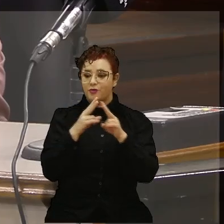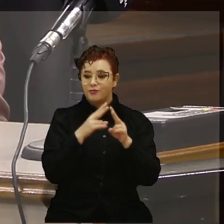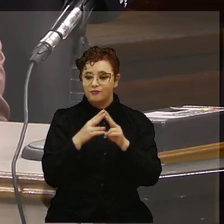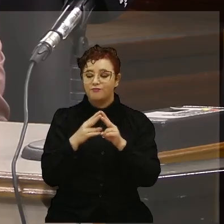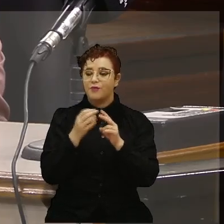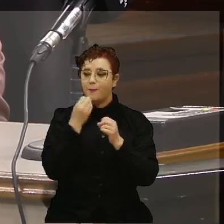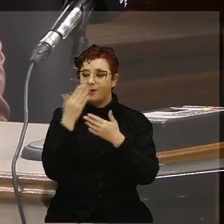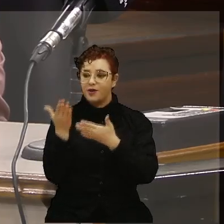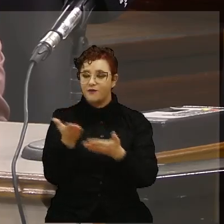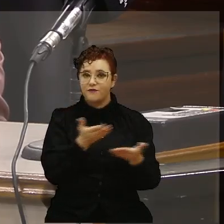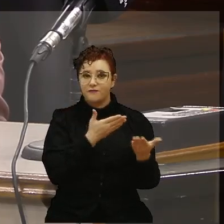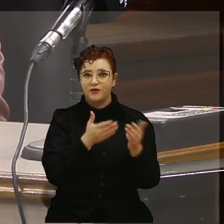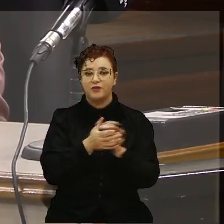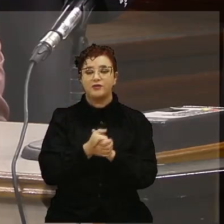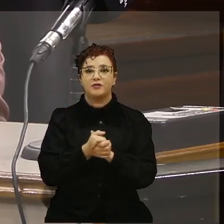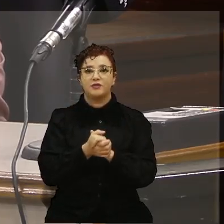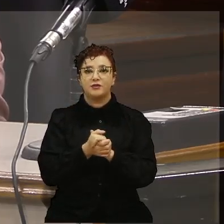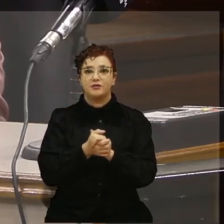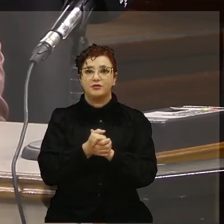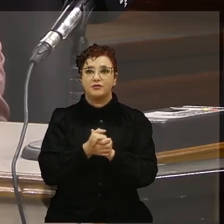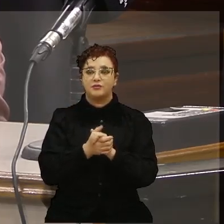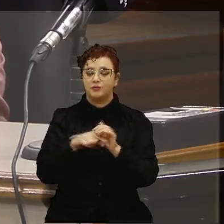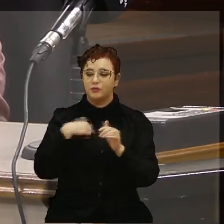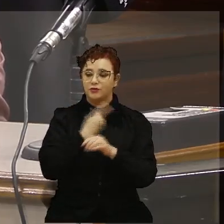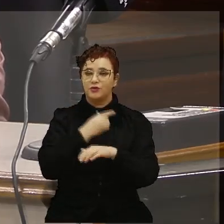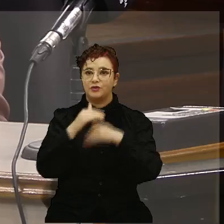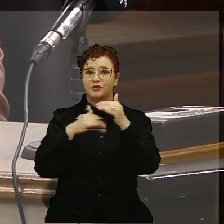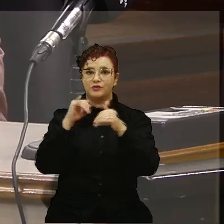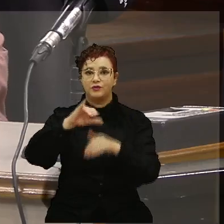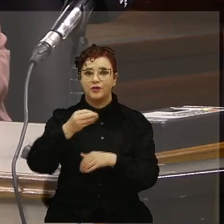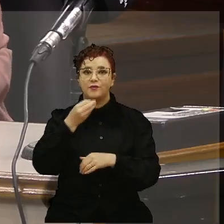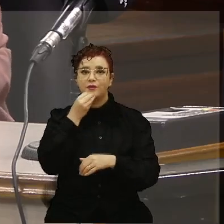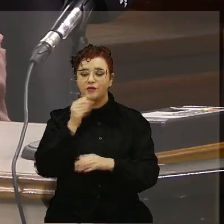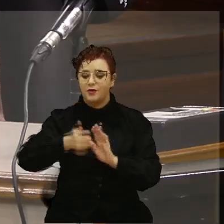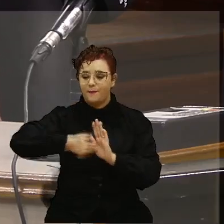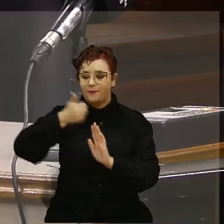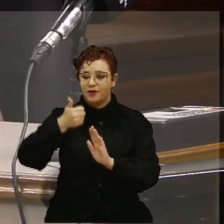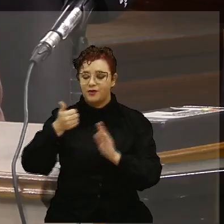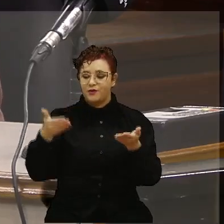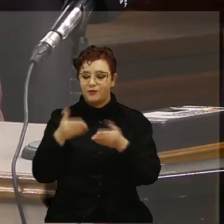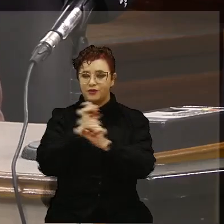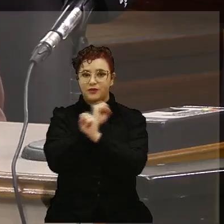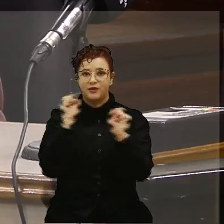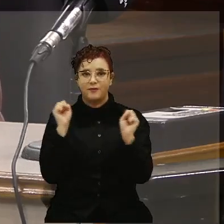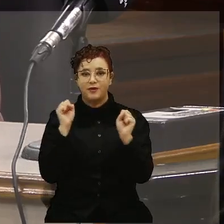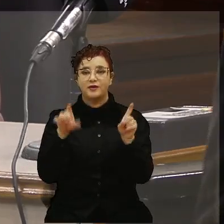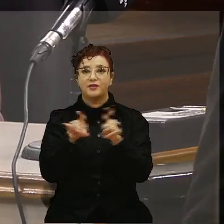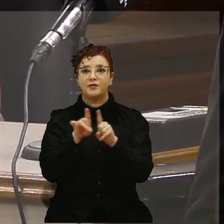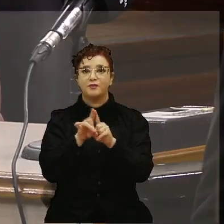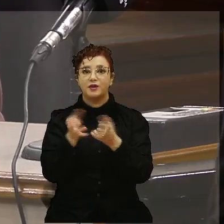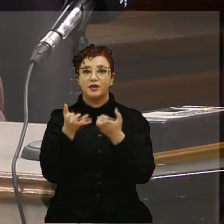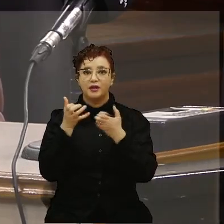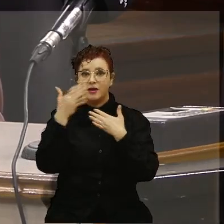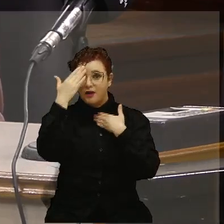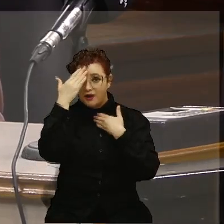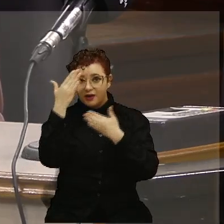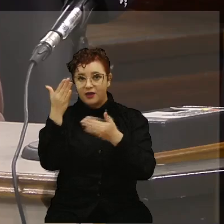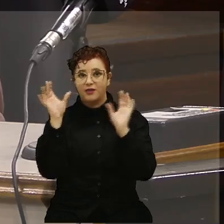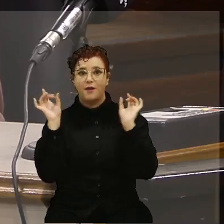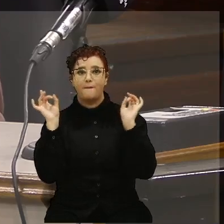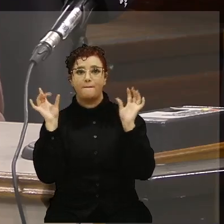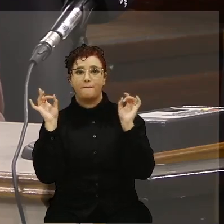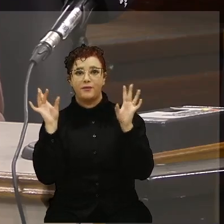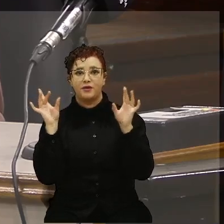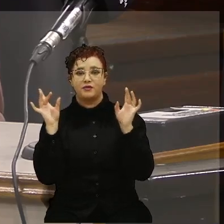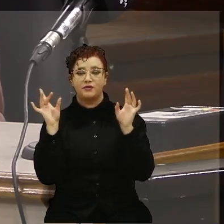muito bem-vindos para a gente desenvolver e aproveitar da melhor forma essa manhã. E também queria fazer um agradecimento